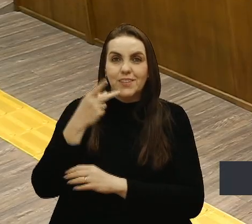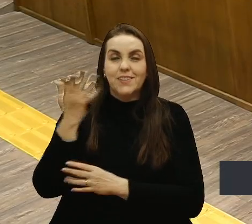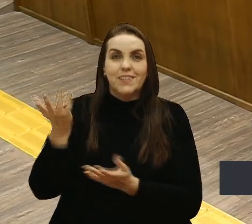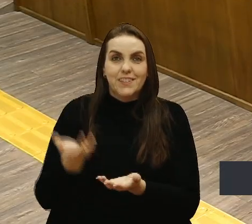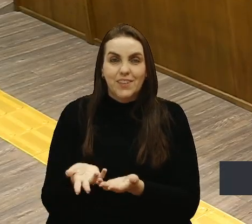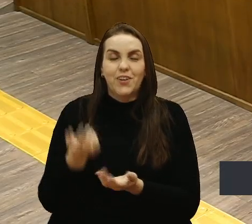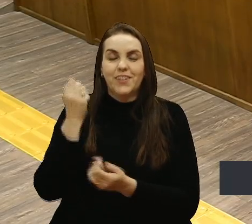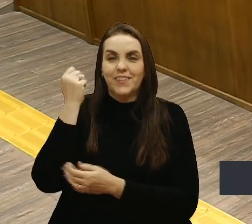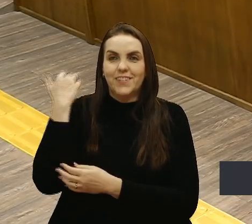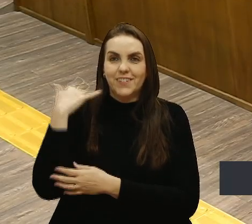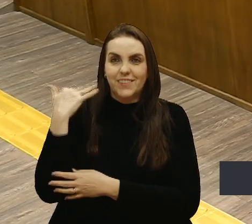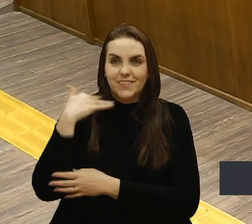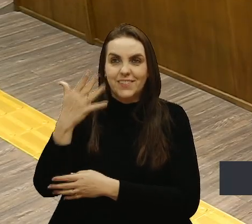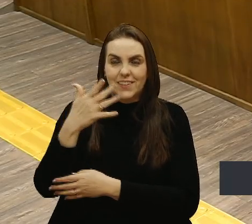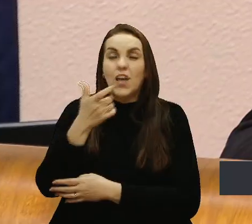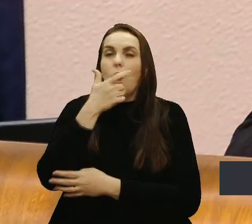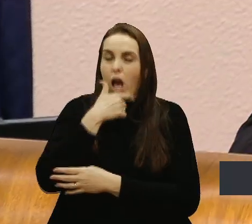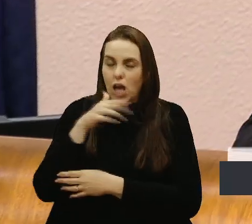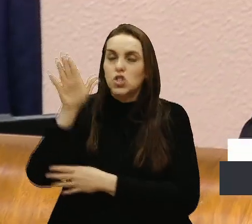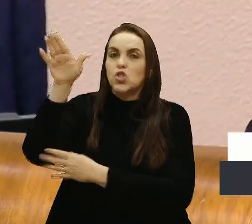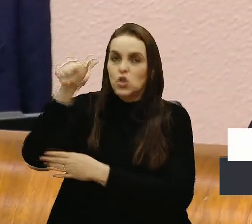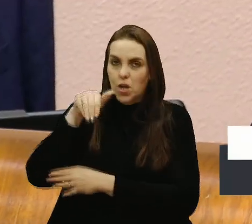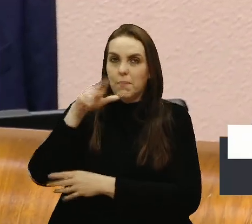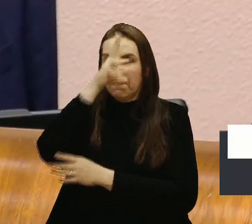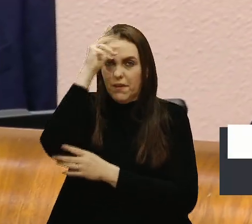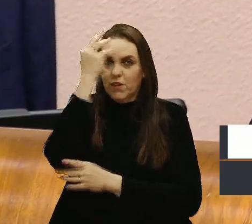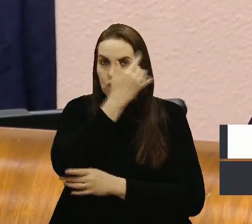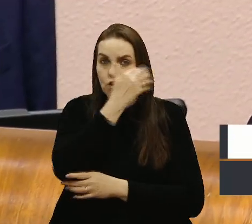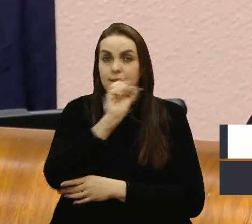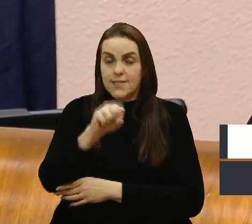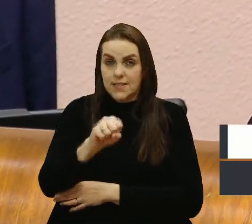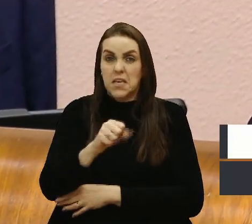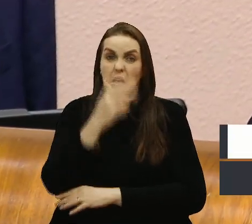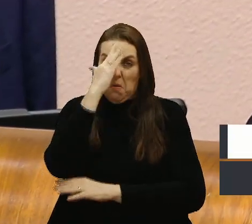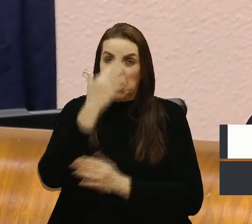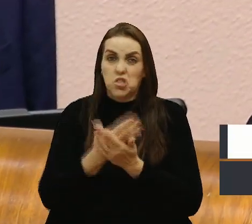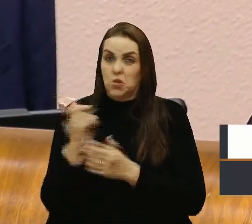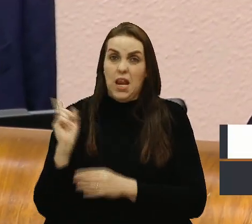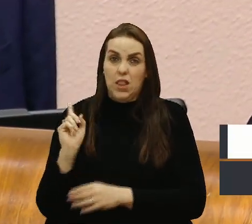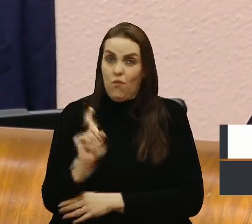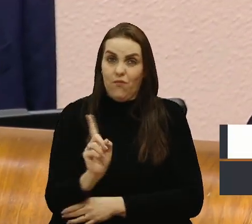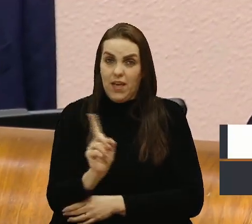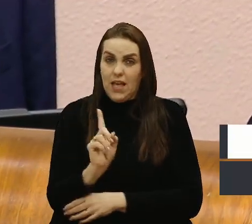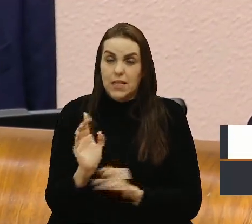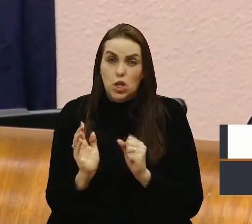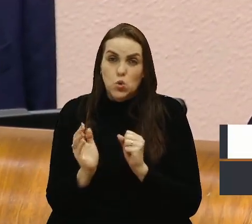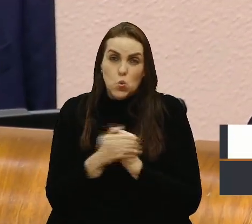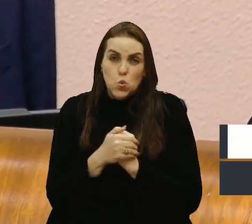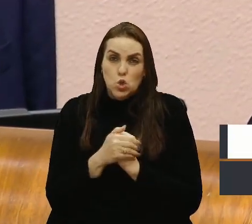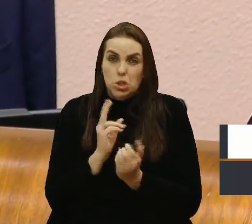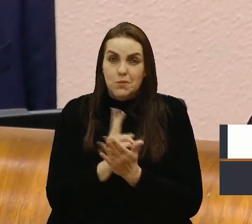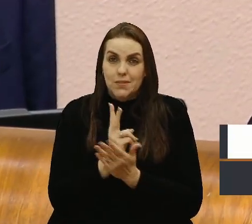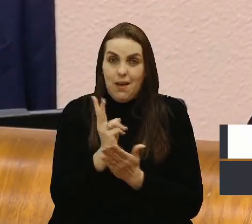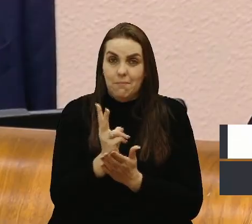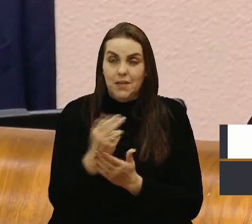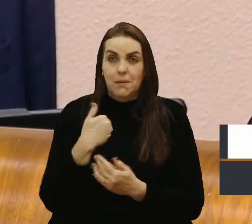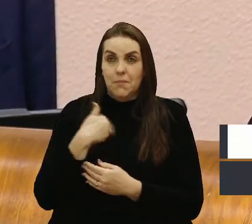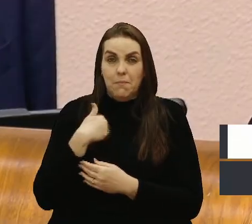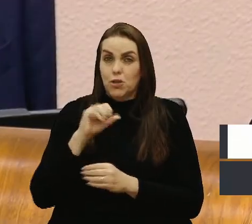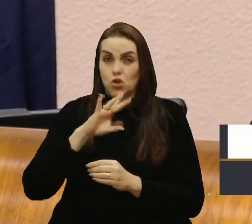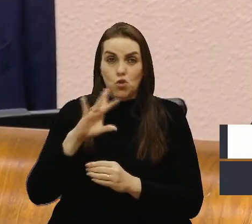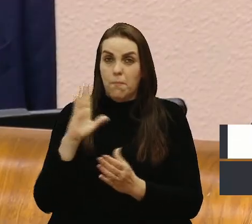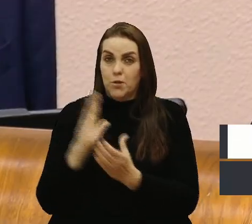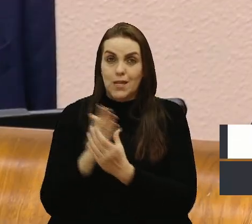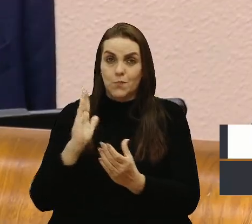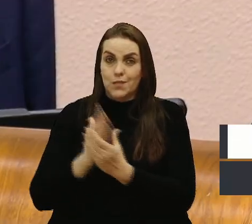que teria que convocar ele sim. Até porque eu acredito que ele não vai vir, porque a postura dele é se esconder. Ele só, para mim, só aparece através de processo.